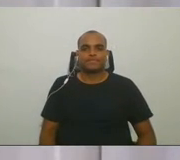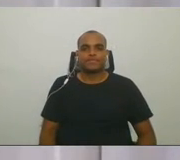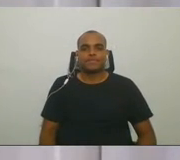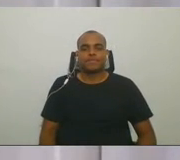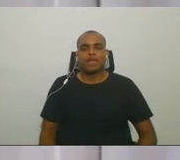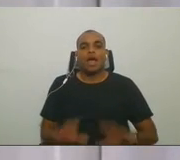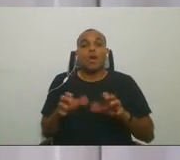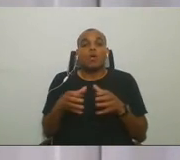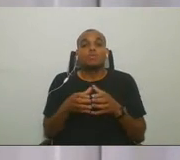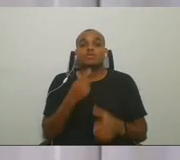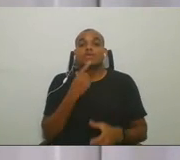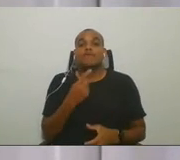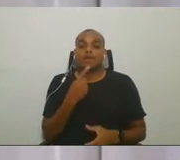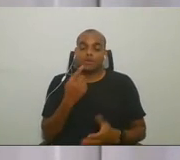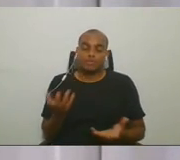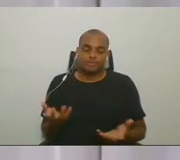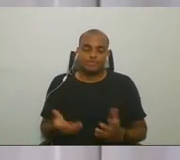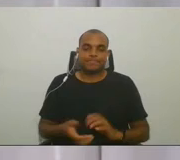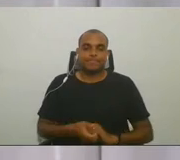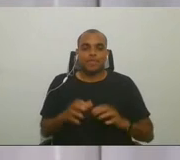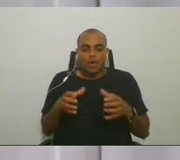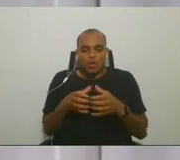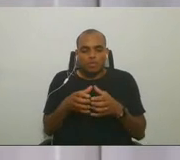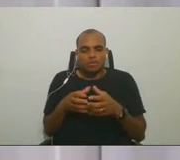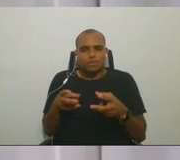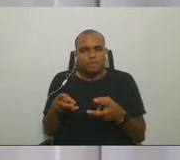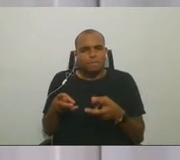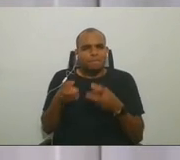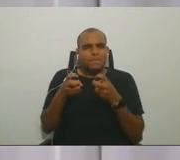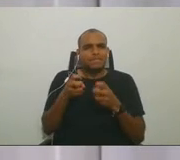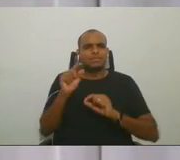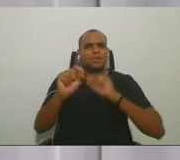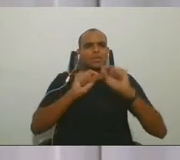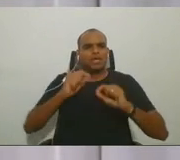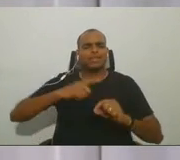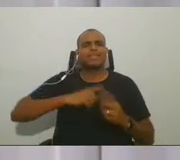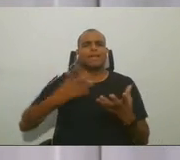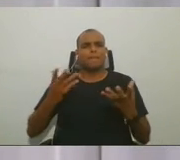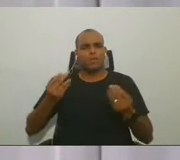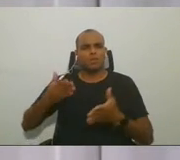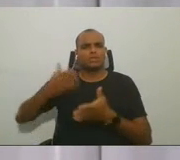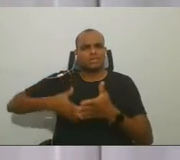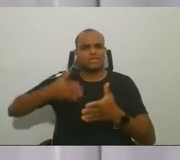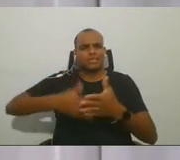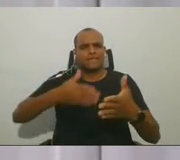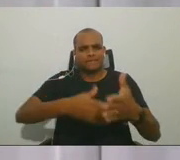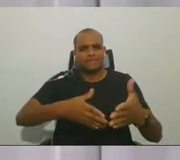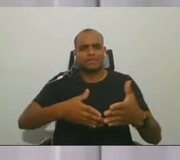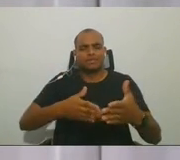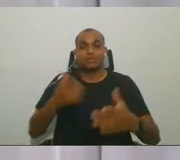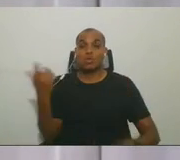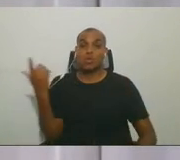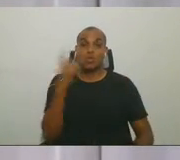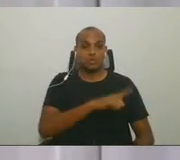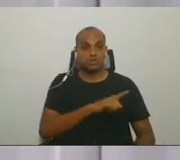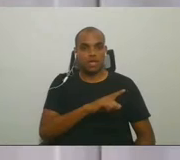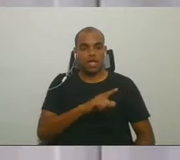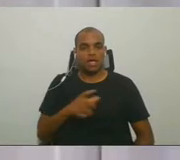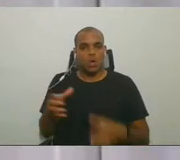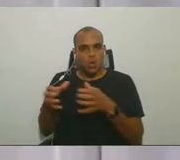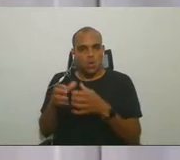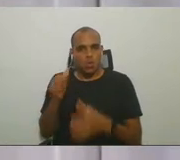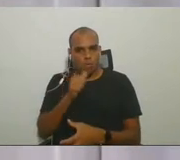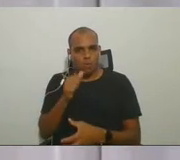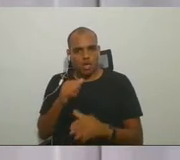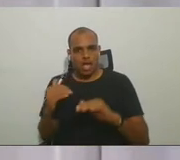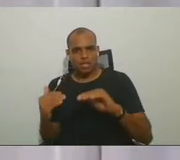comissão. A comissão percebe que ainda existem desafios para conseguir uma participação política igualitária e